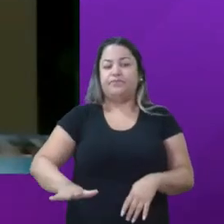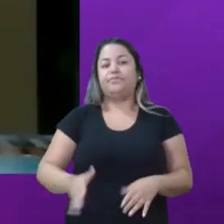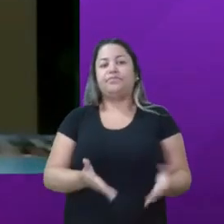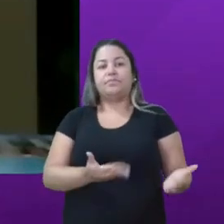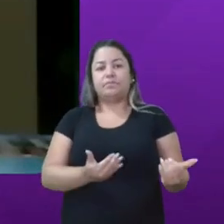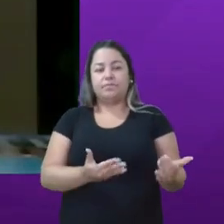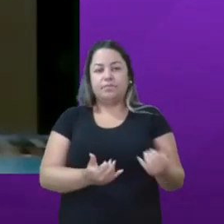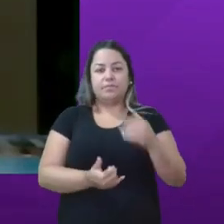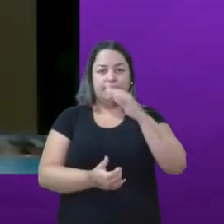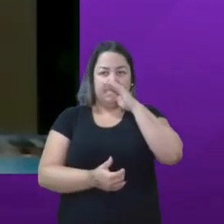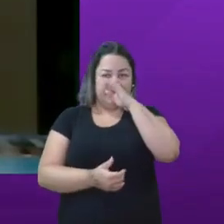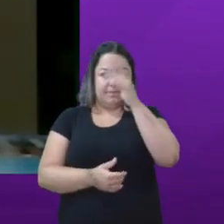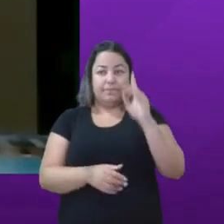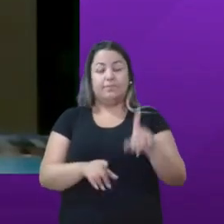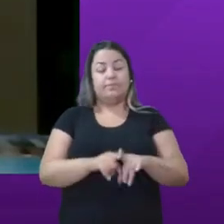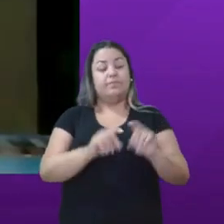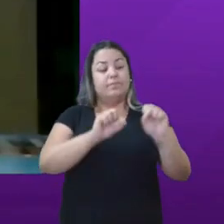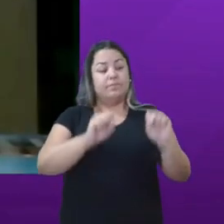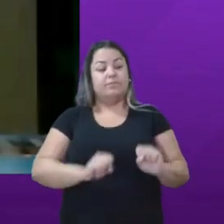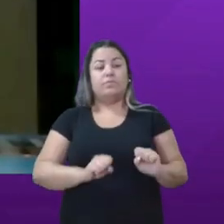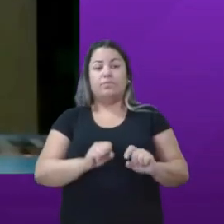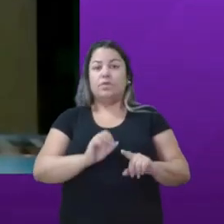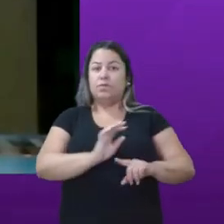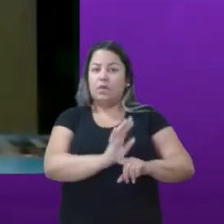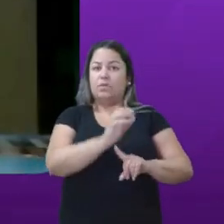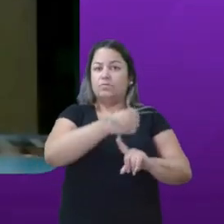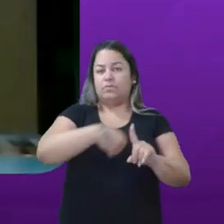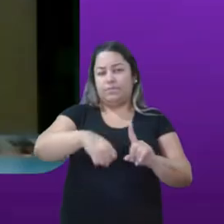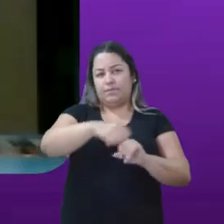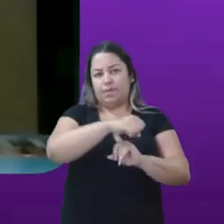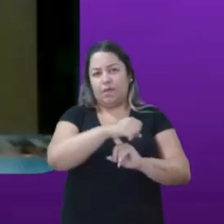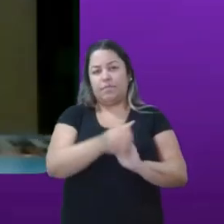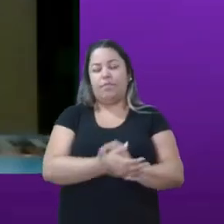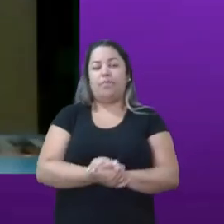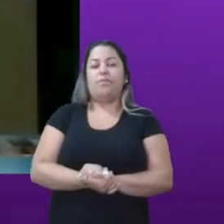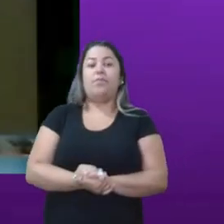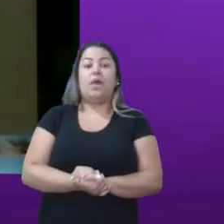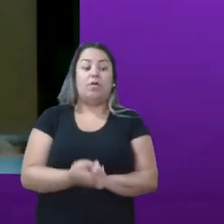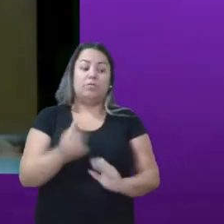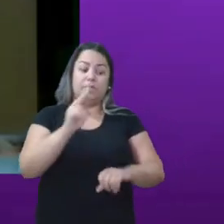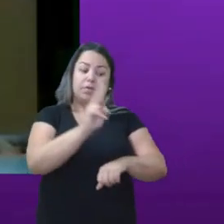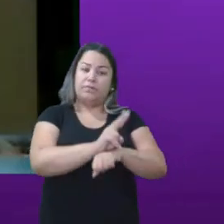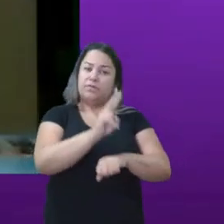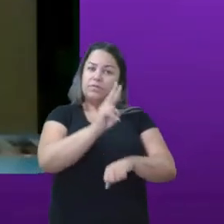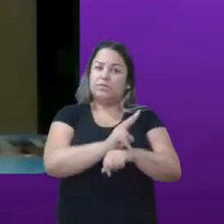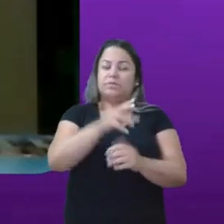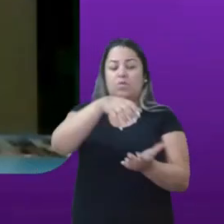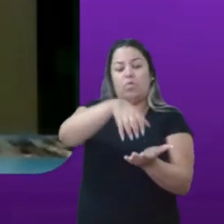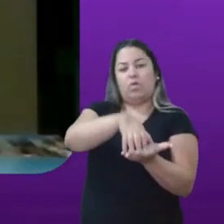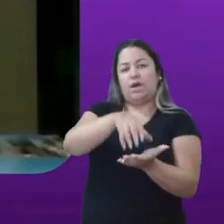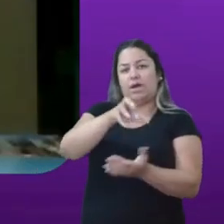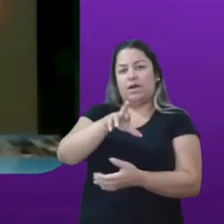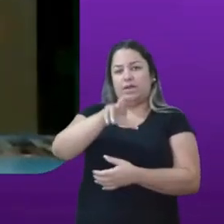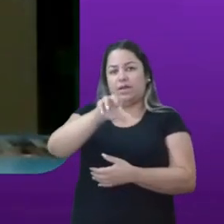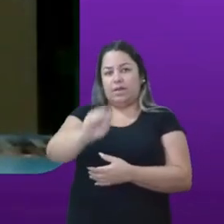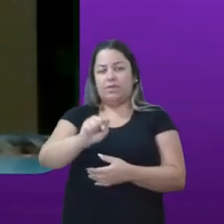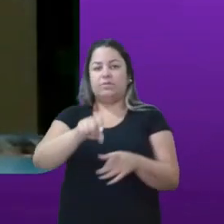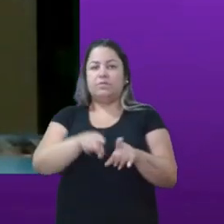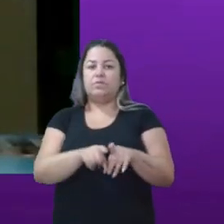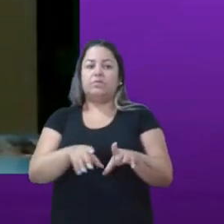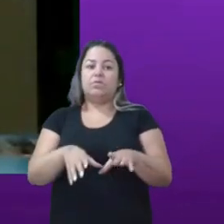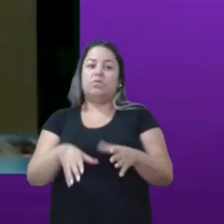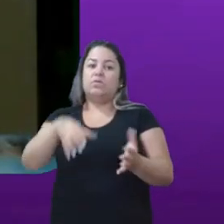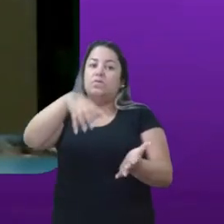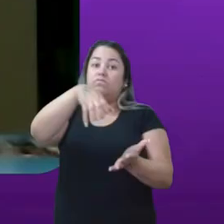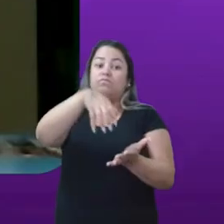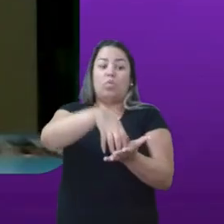no Sistema Único de Assistência Social, né? Então, tanto na prevenção, que são os CRAS, que são os centros de